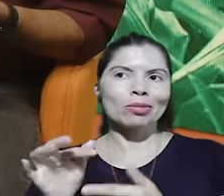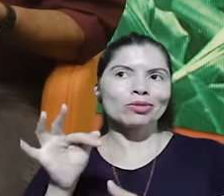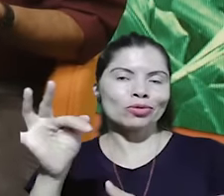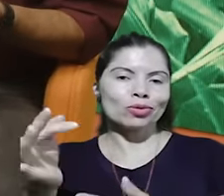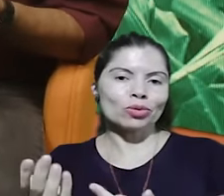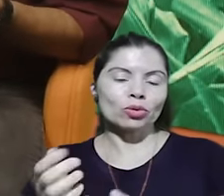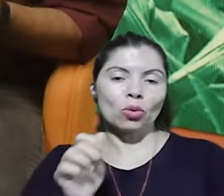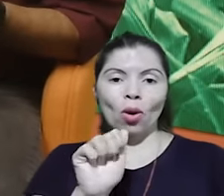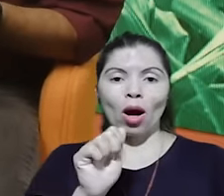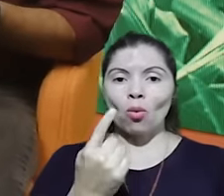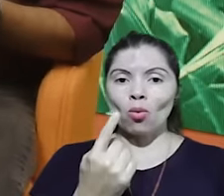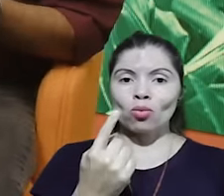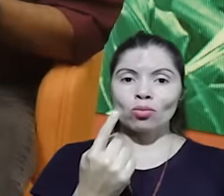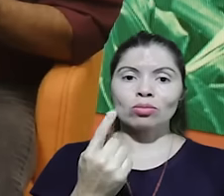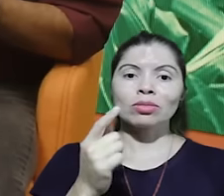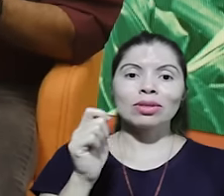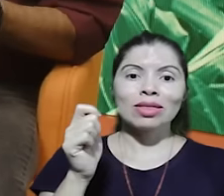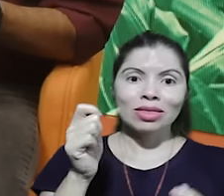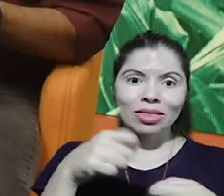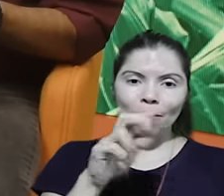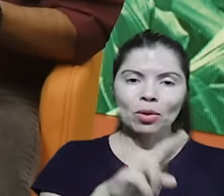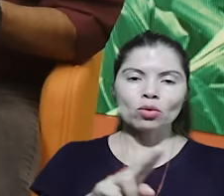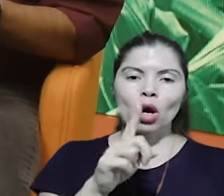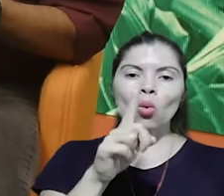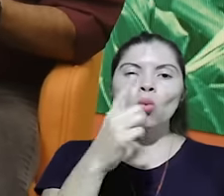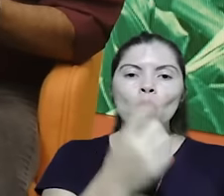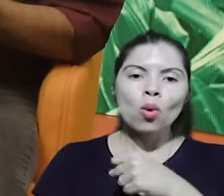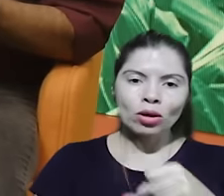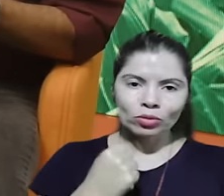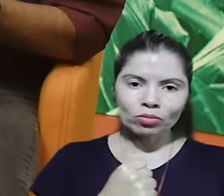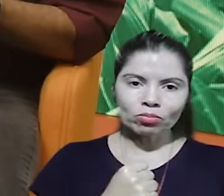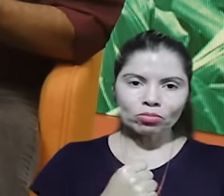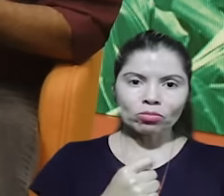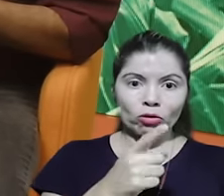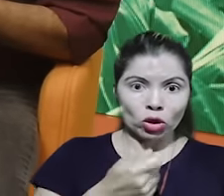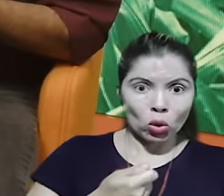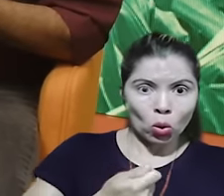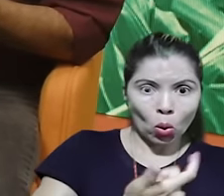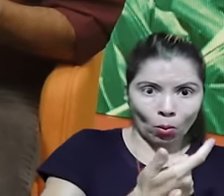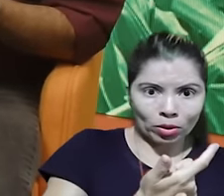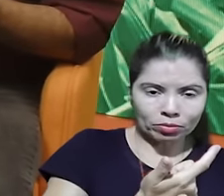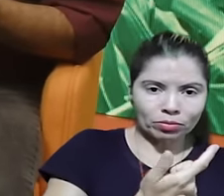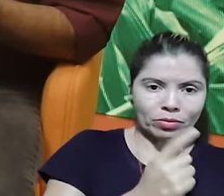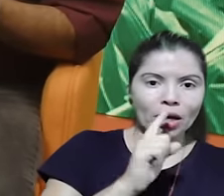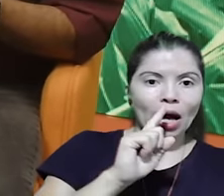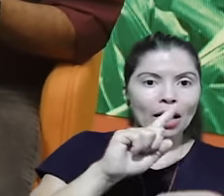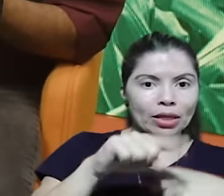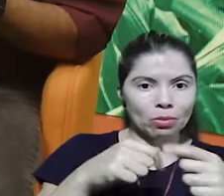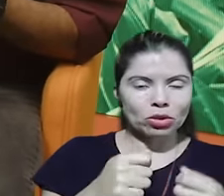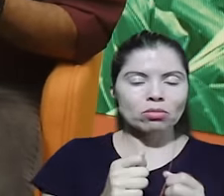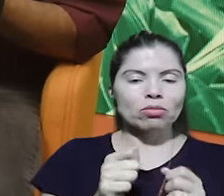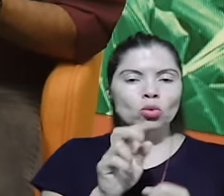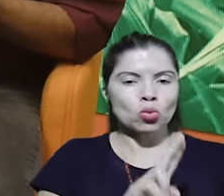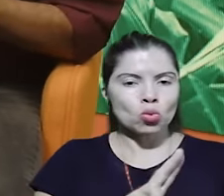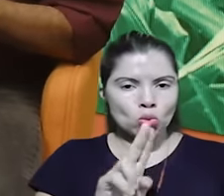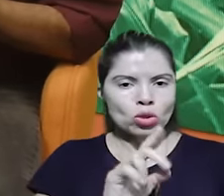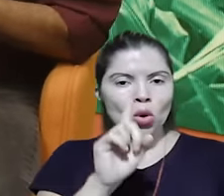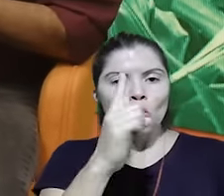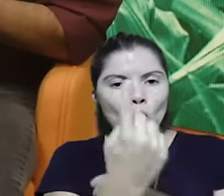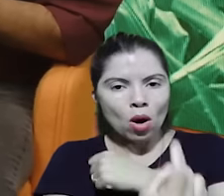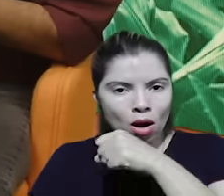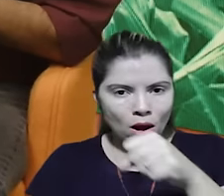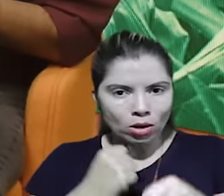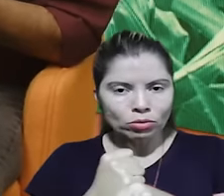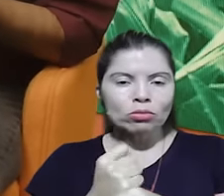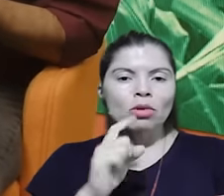A1 ele dura um ano então aí você faz a aquisição dele daqui a um ano você vai fazer novamente você vai lá põe a sua digital ou reconhecimento